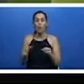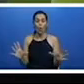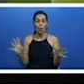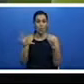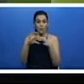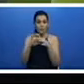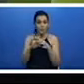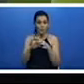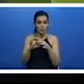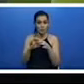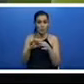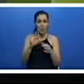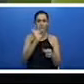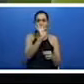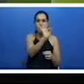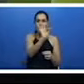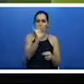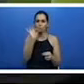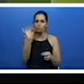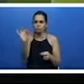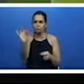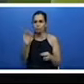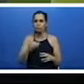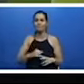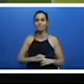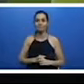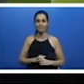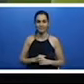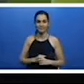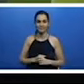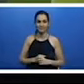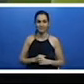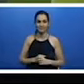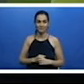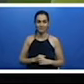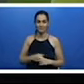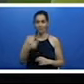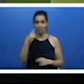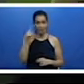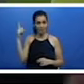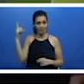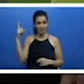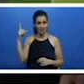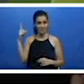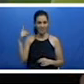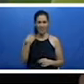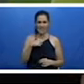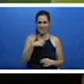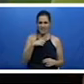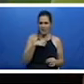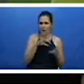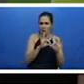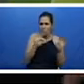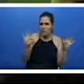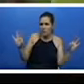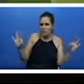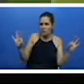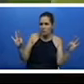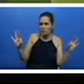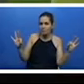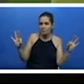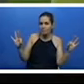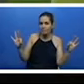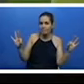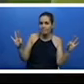2 os pontos assinalados sobre ela. Aqui eu consigo montar alguma corda?